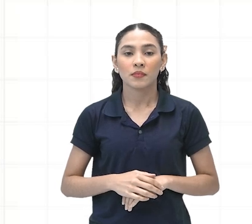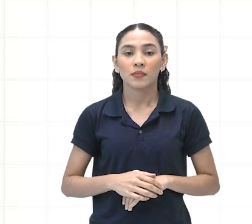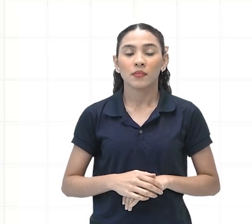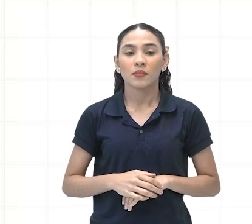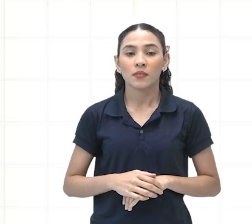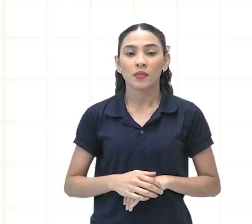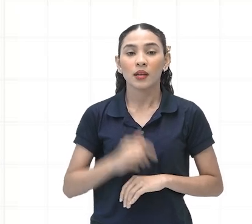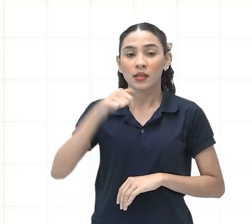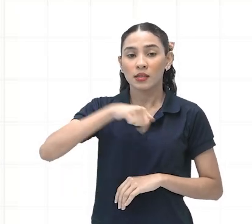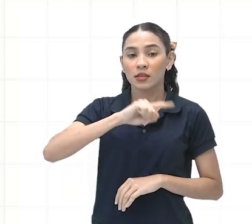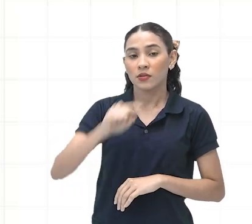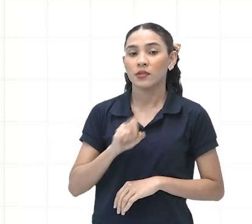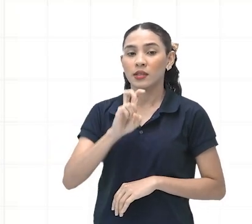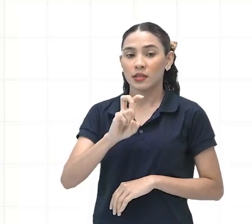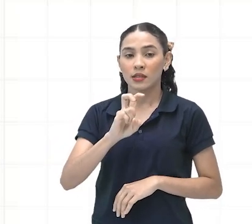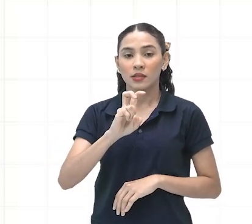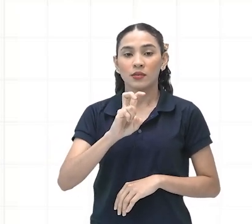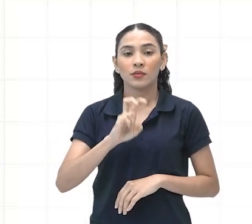distância de